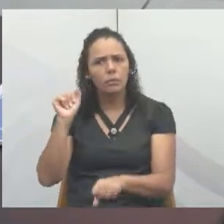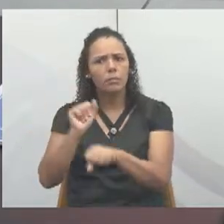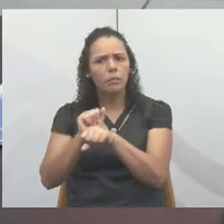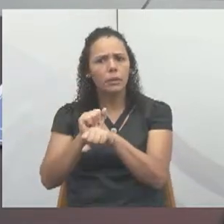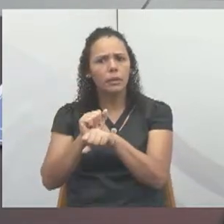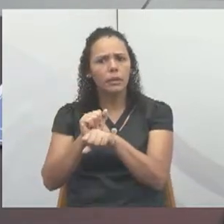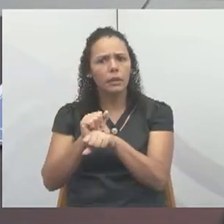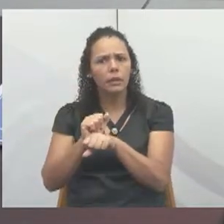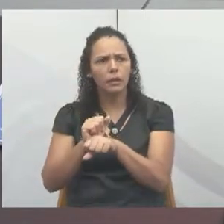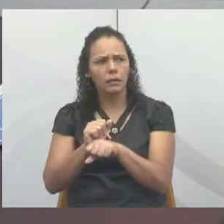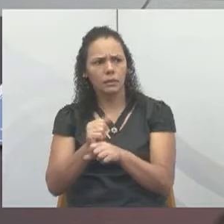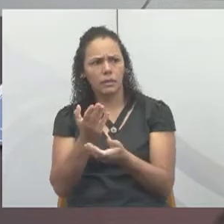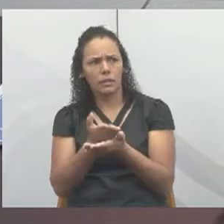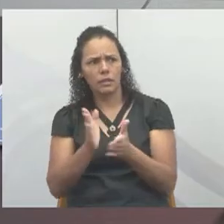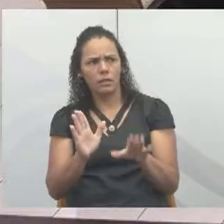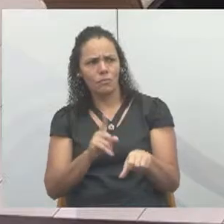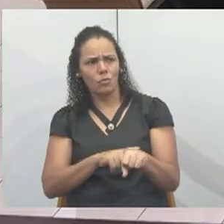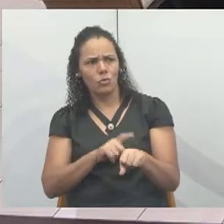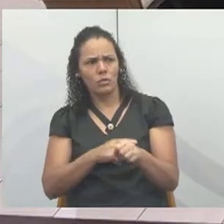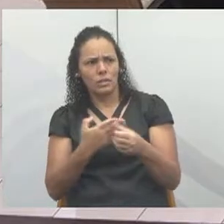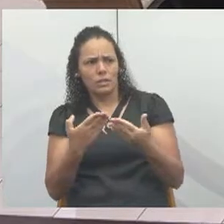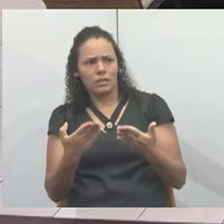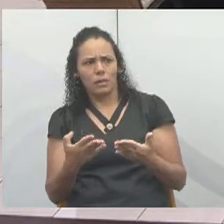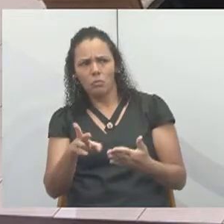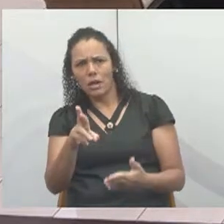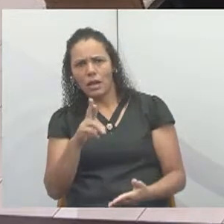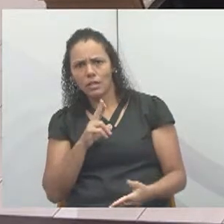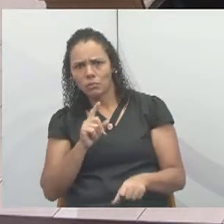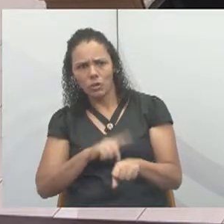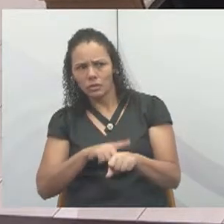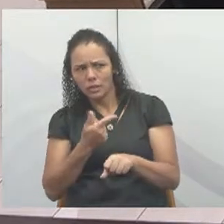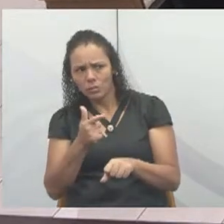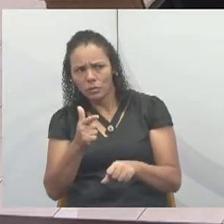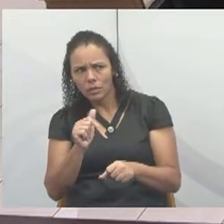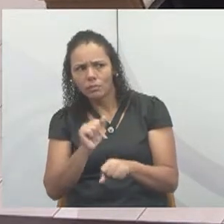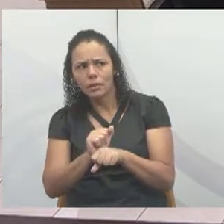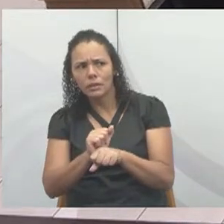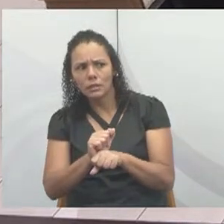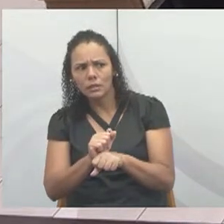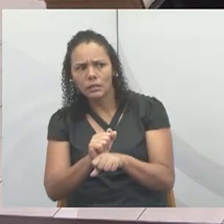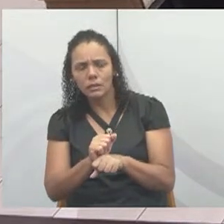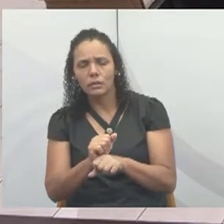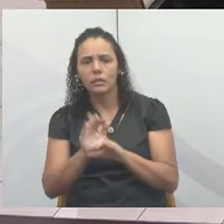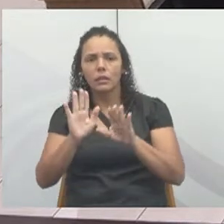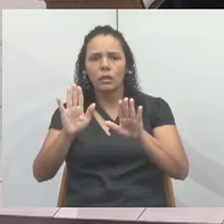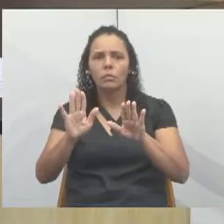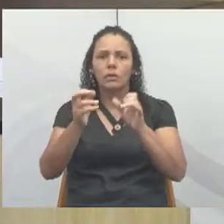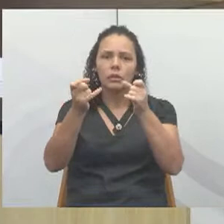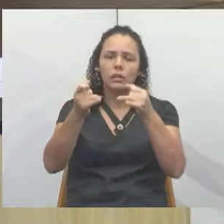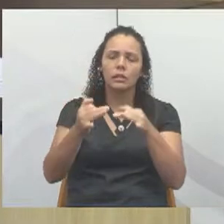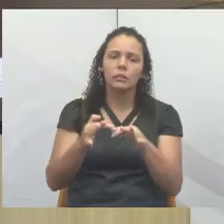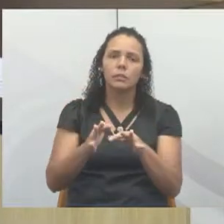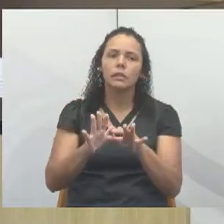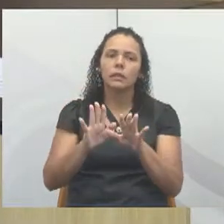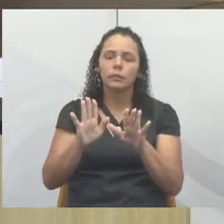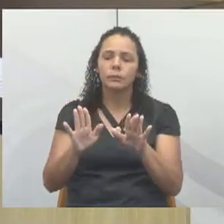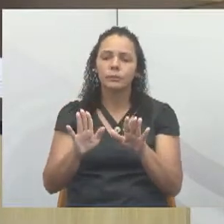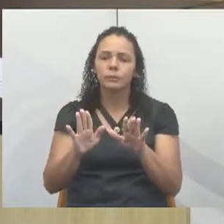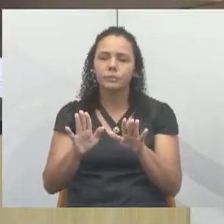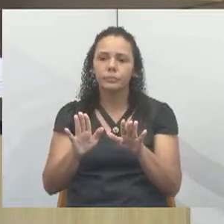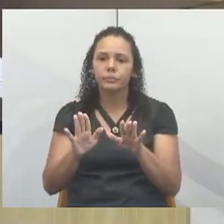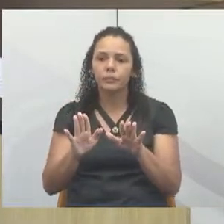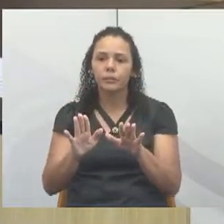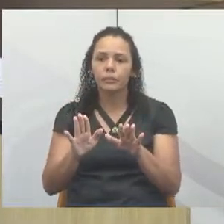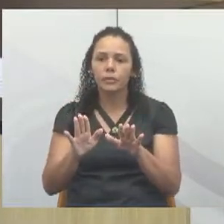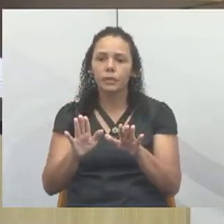que ele estava falando, não? Na hora que ele está falando, tem que parar, não tem? Deixa eu só explicar para vocês, é o seguinte, né? Poderá